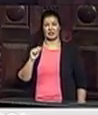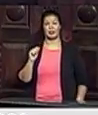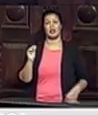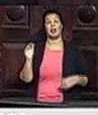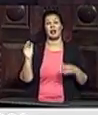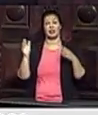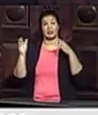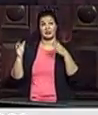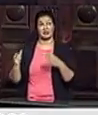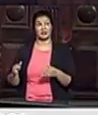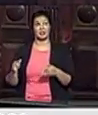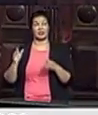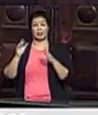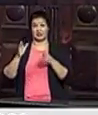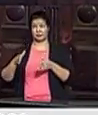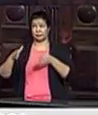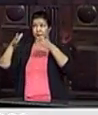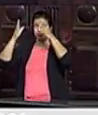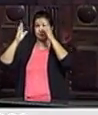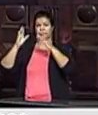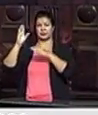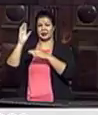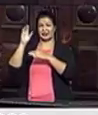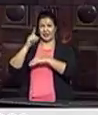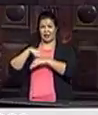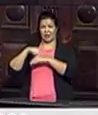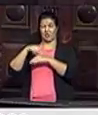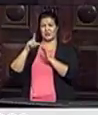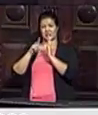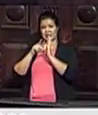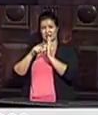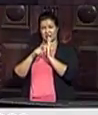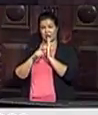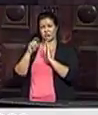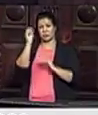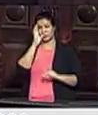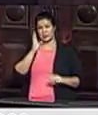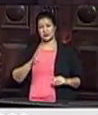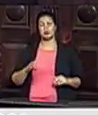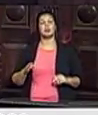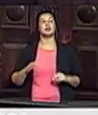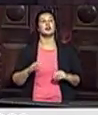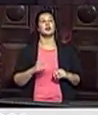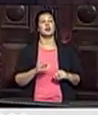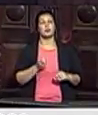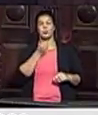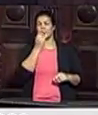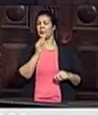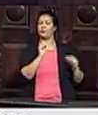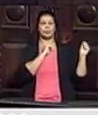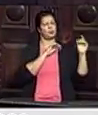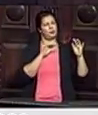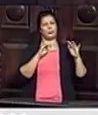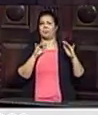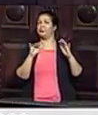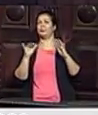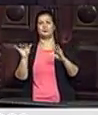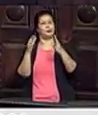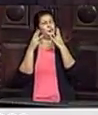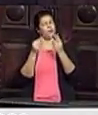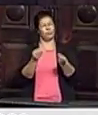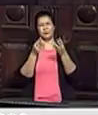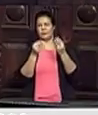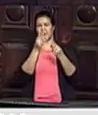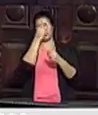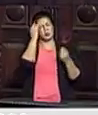muito expressiva, um número impressionante de pessoas, éramos certamente dezenas de milhares de pessoas